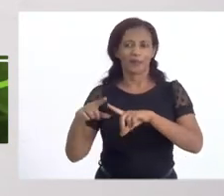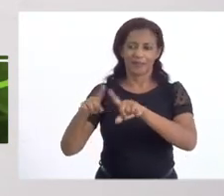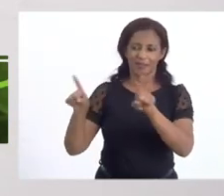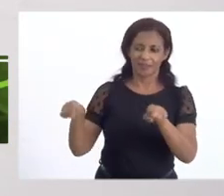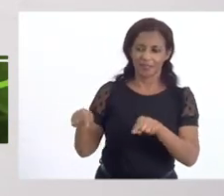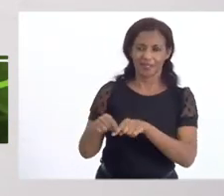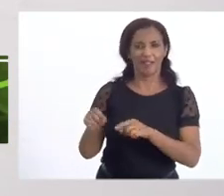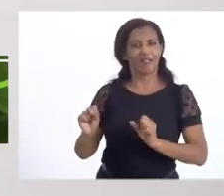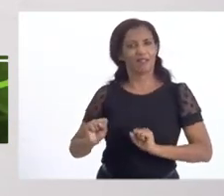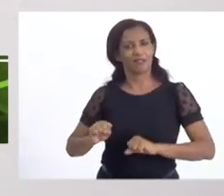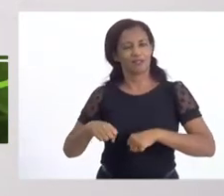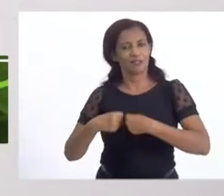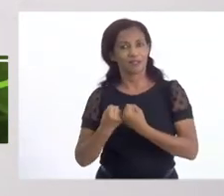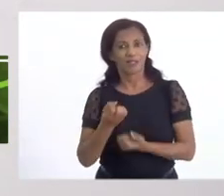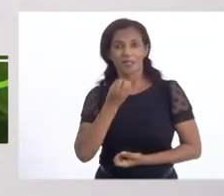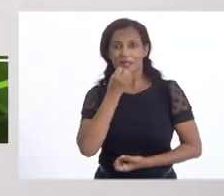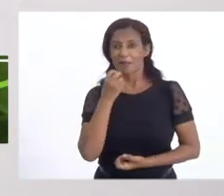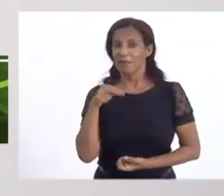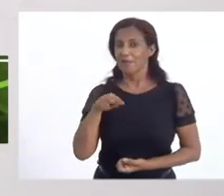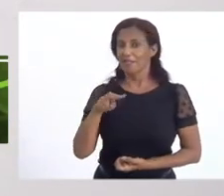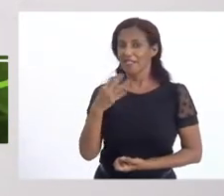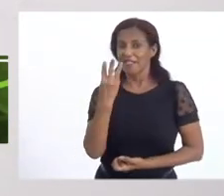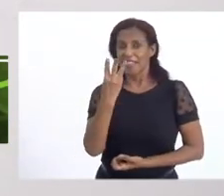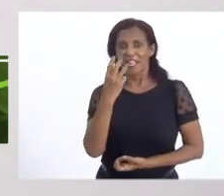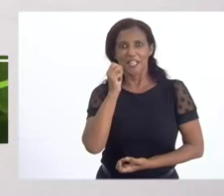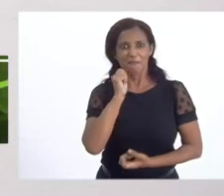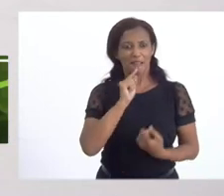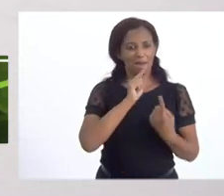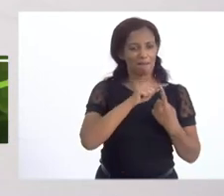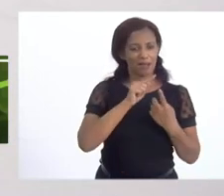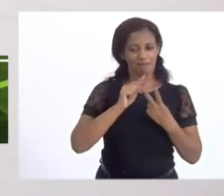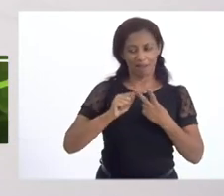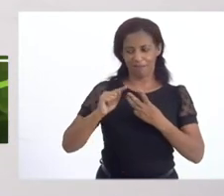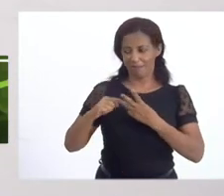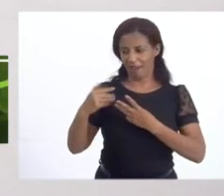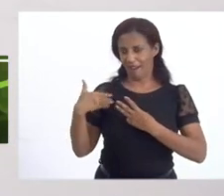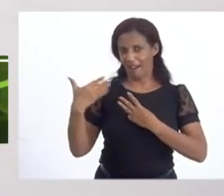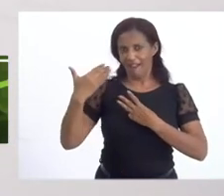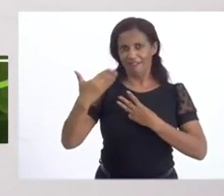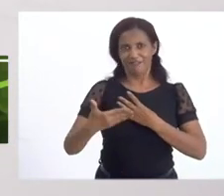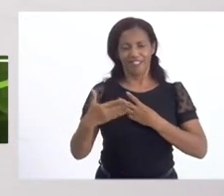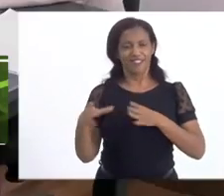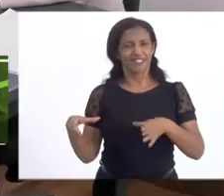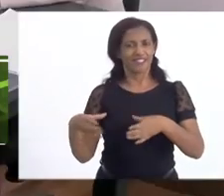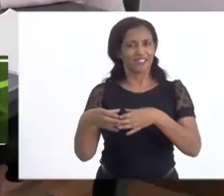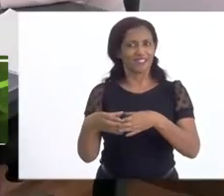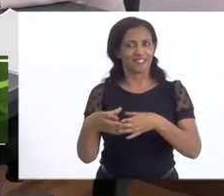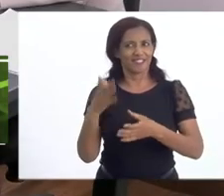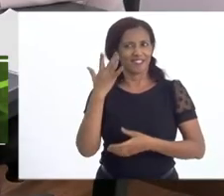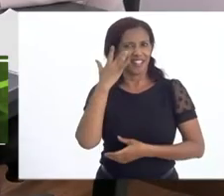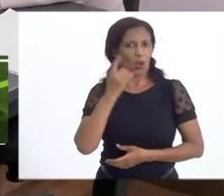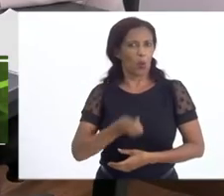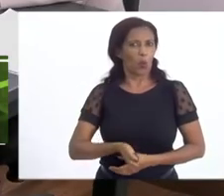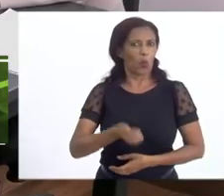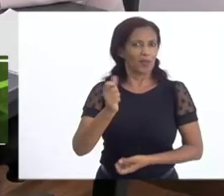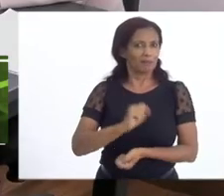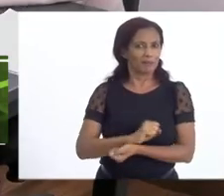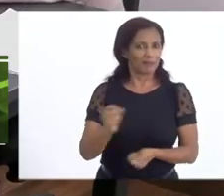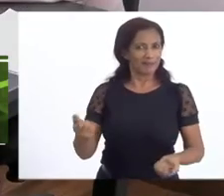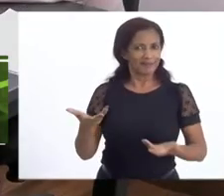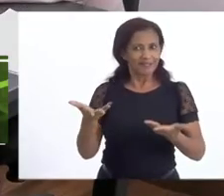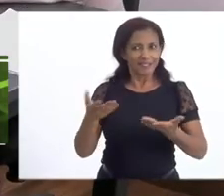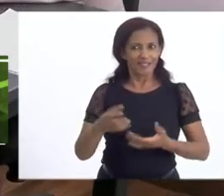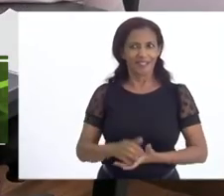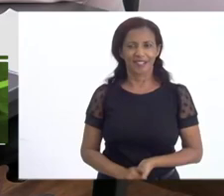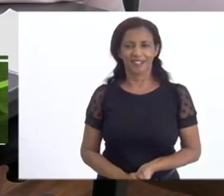nossa força. E é bom ver hoje três mulheres aqui à frente dessa comissão, né? Acho que é quase inédito isso.